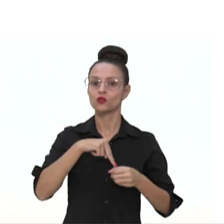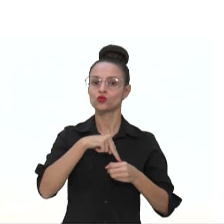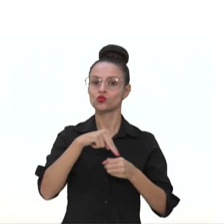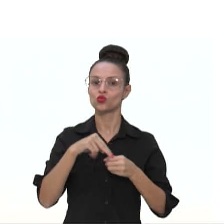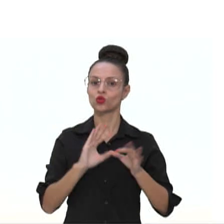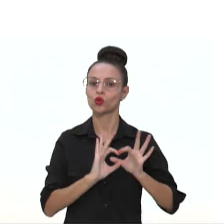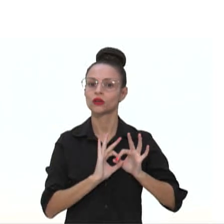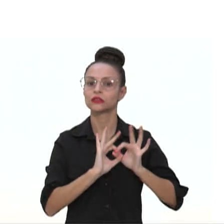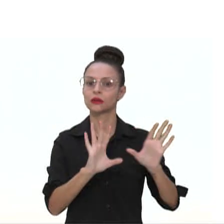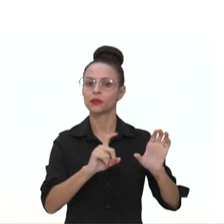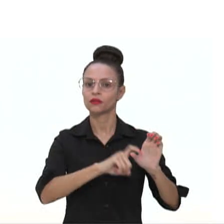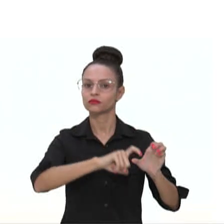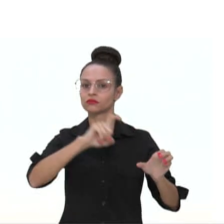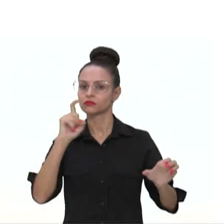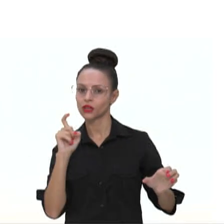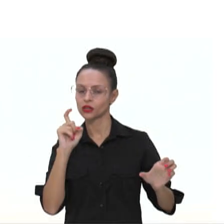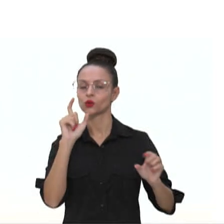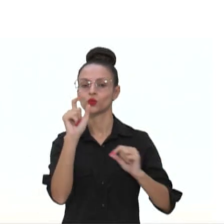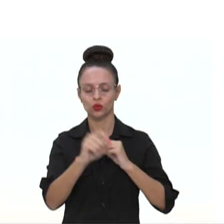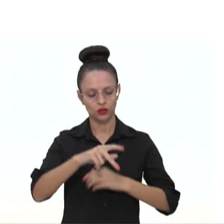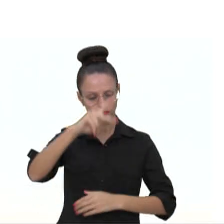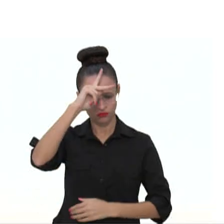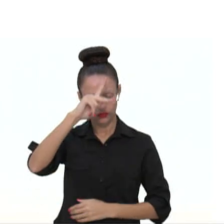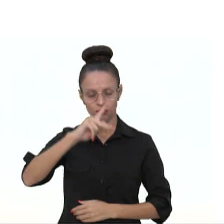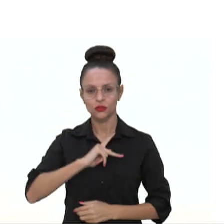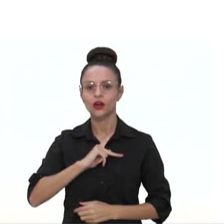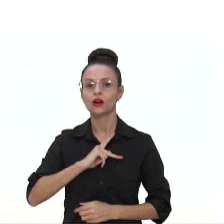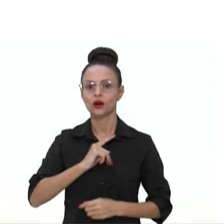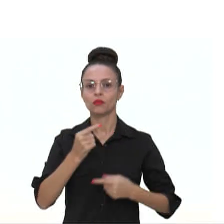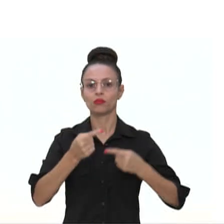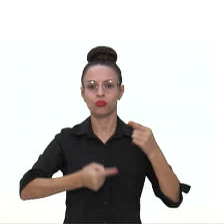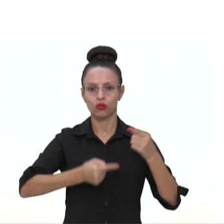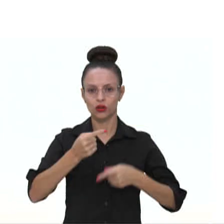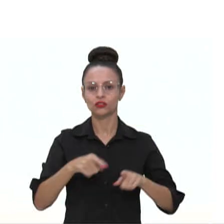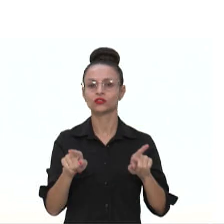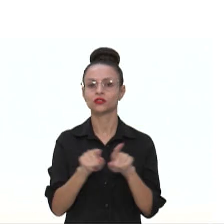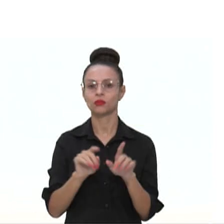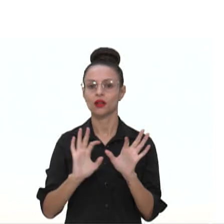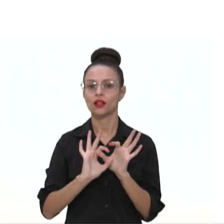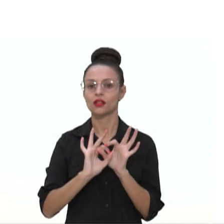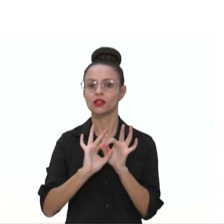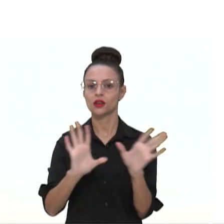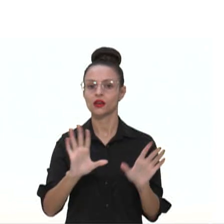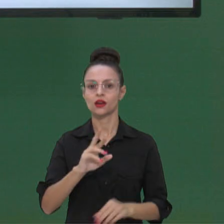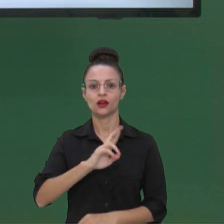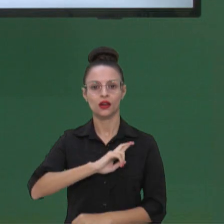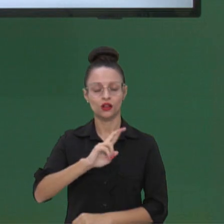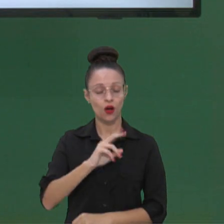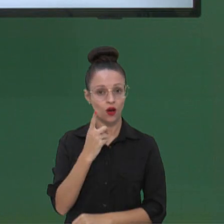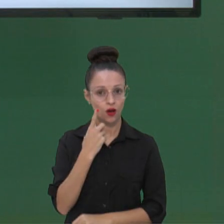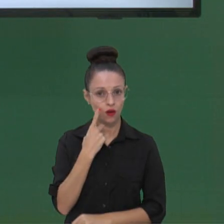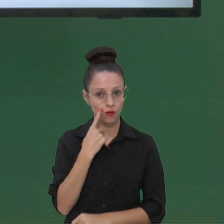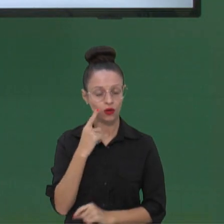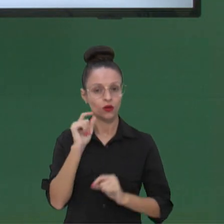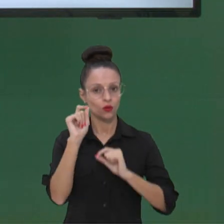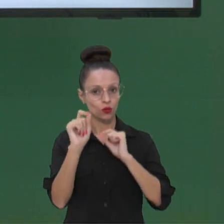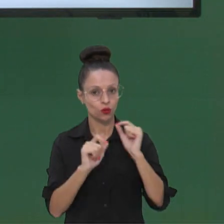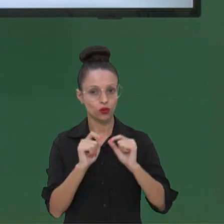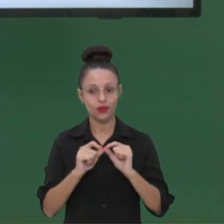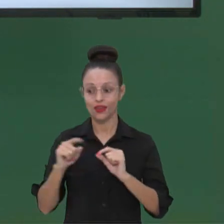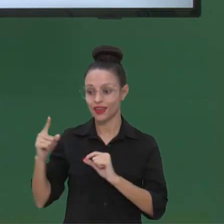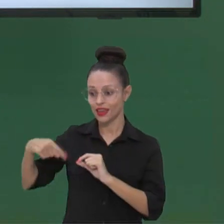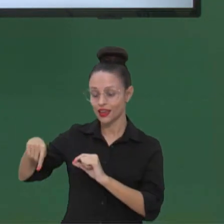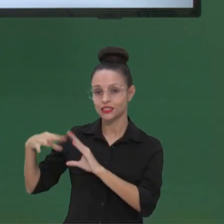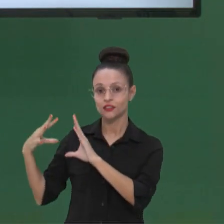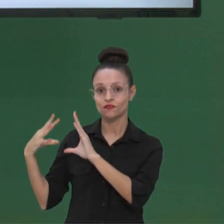independentes entre si, com autonomia política e com liberdade religiosa. Então, exatamente do que eles